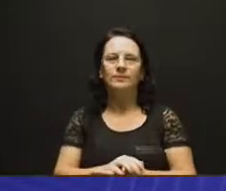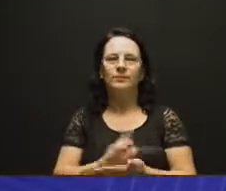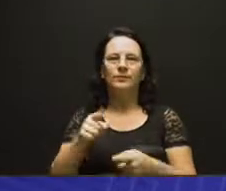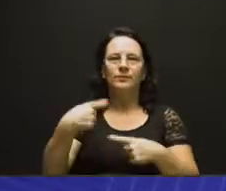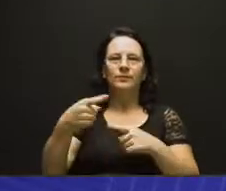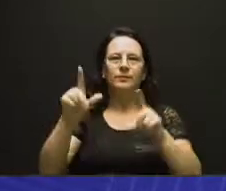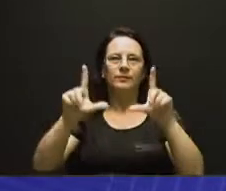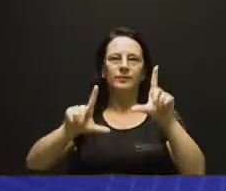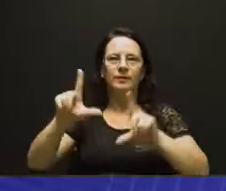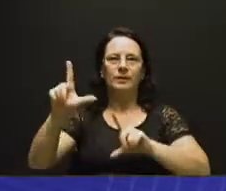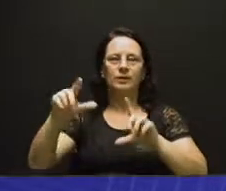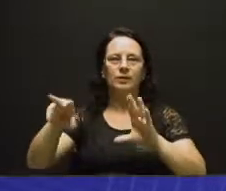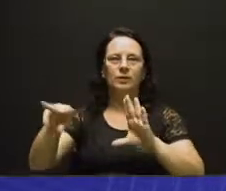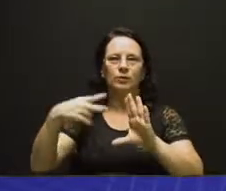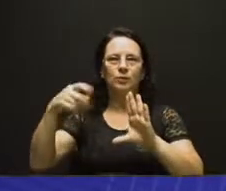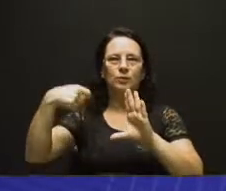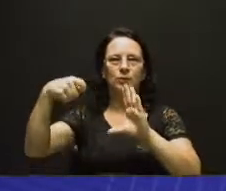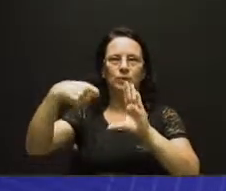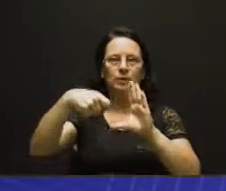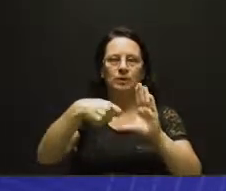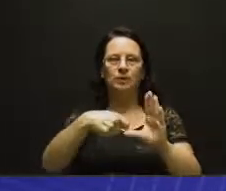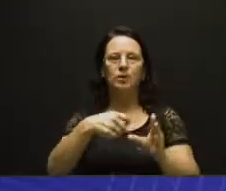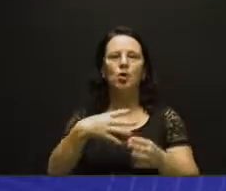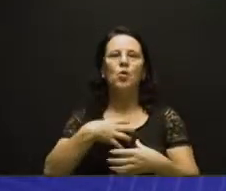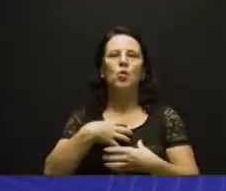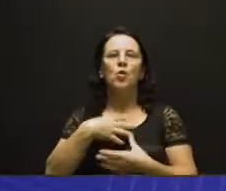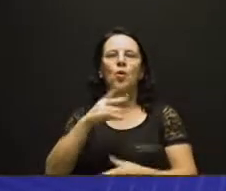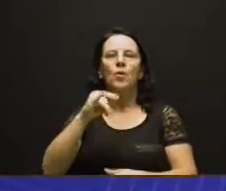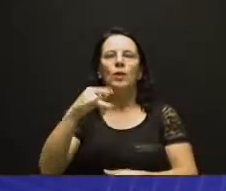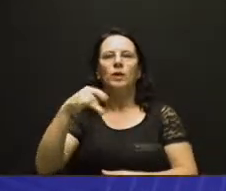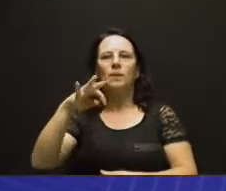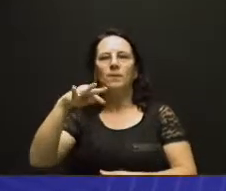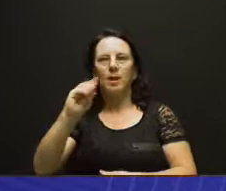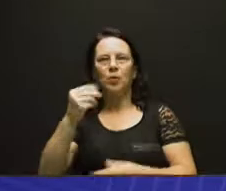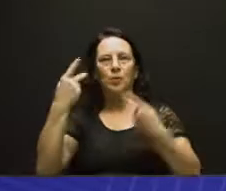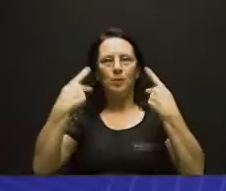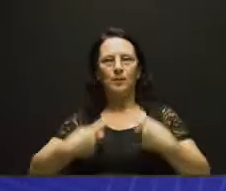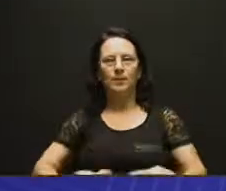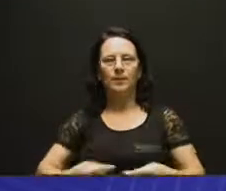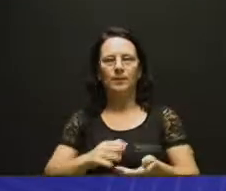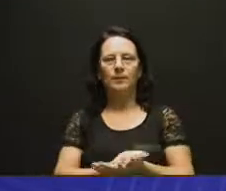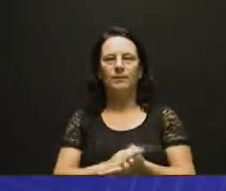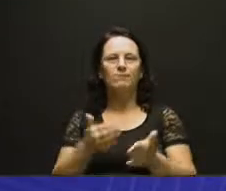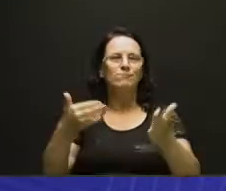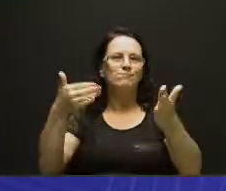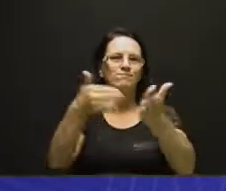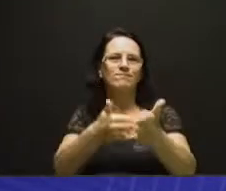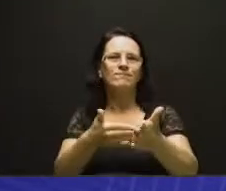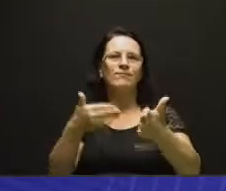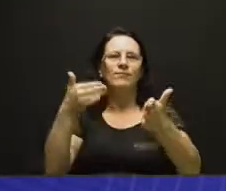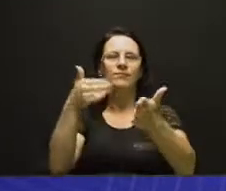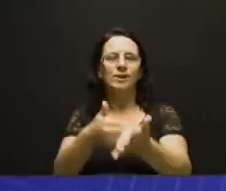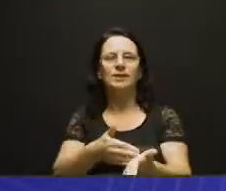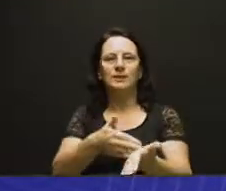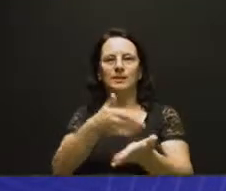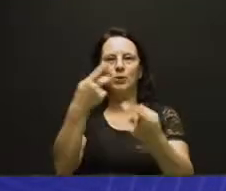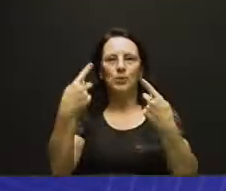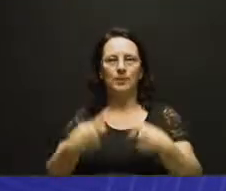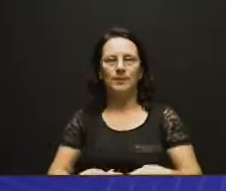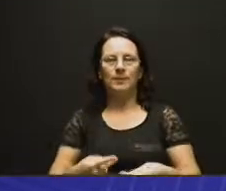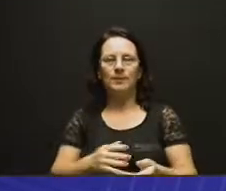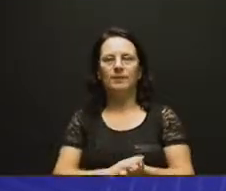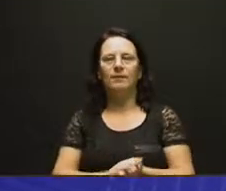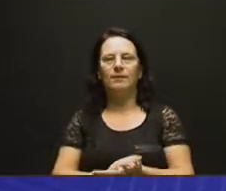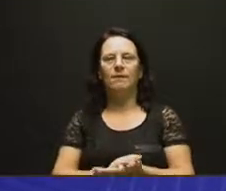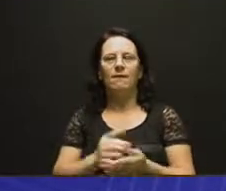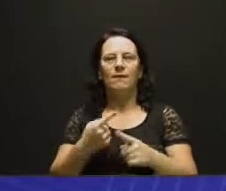próximo slide ou seja pelo comportamento humano né é a pior da barreira é a resistência humana porque a